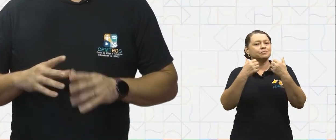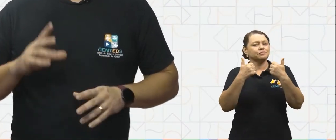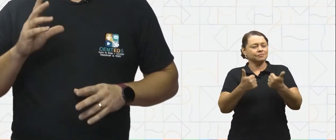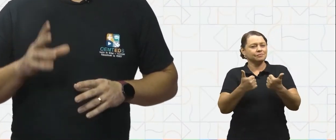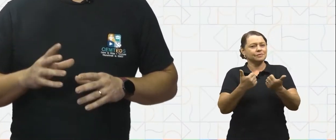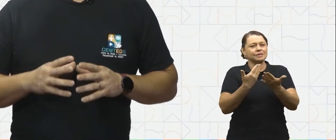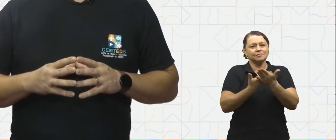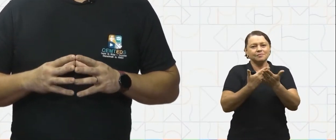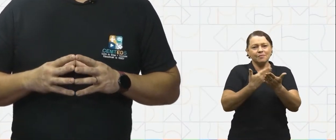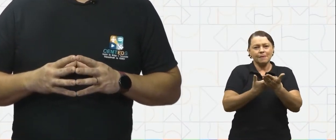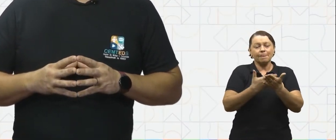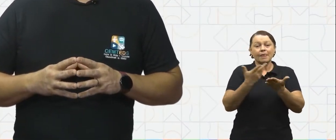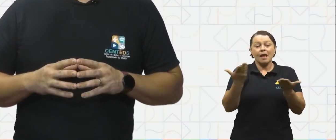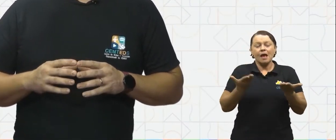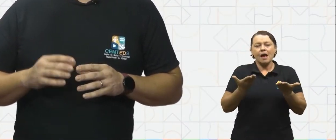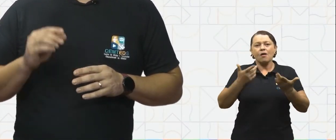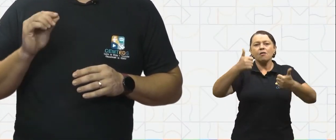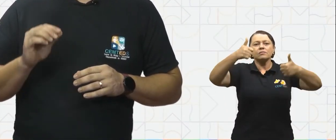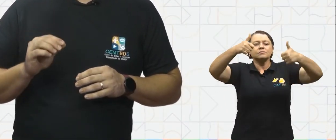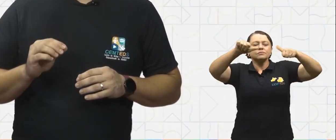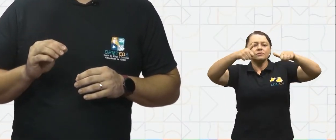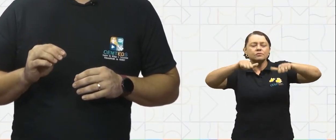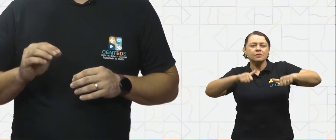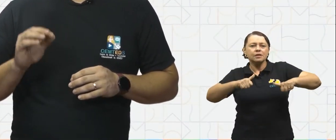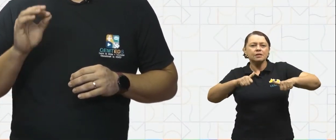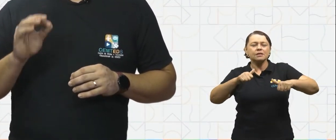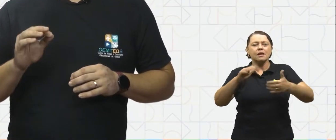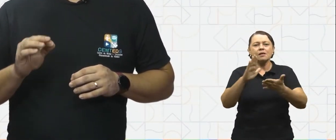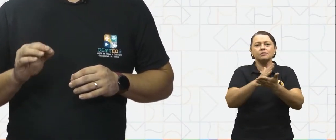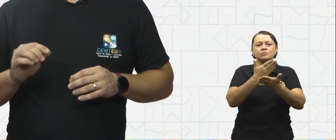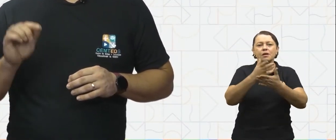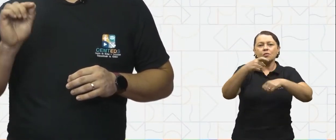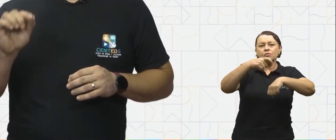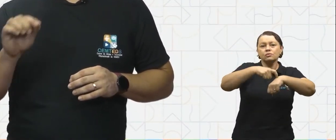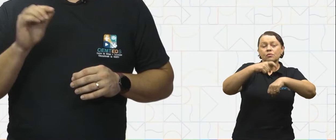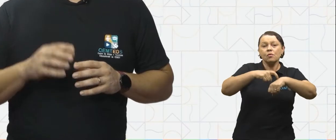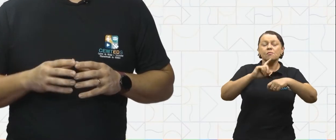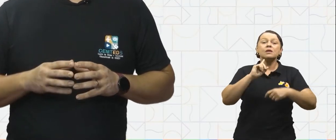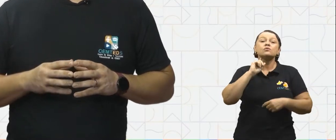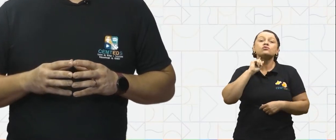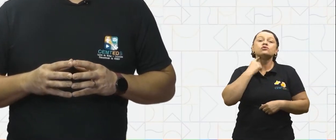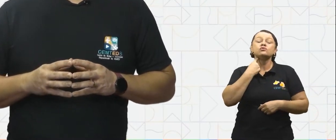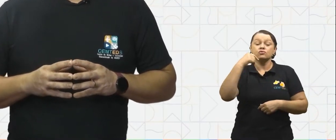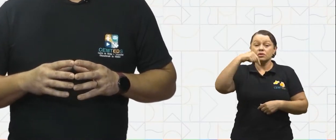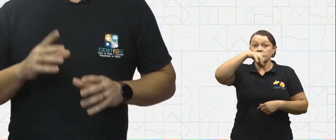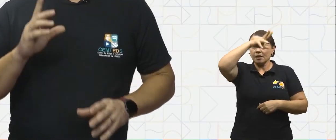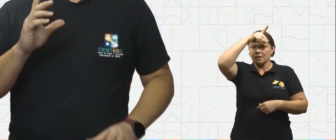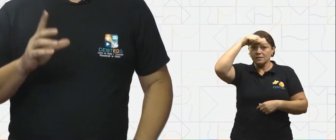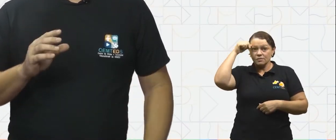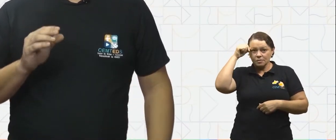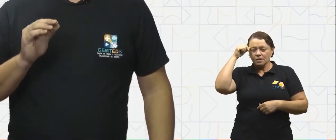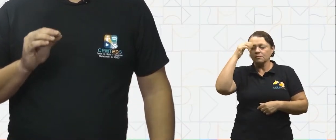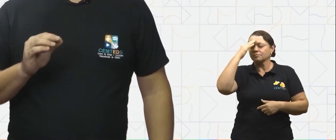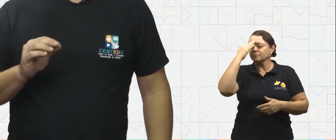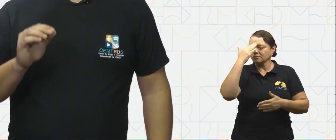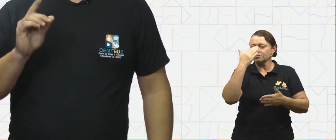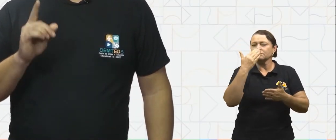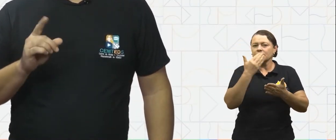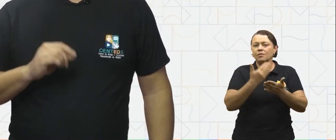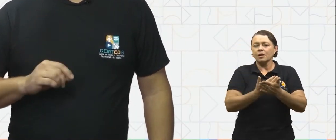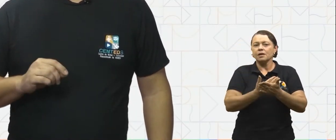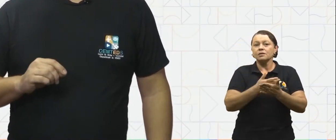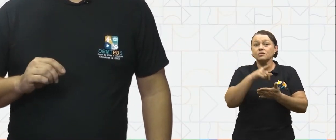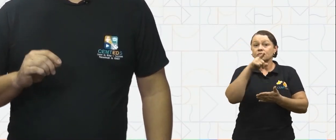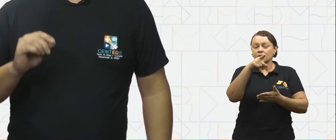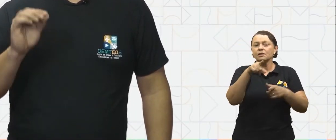aluno, iremos analisar algumas situações de poluição aqui da nossa cidade. Acredito que, assim